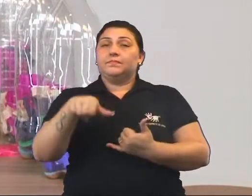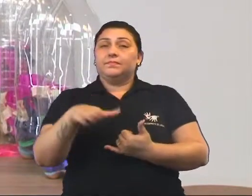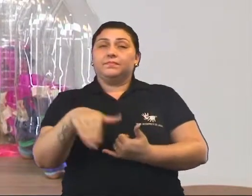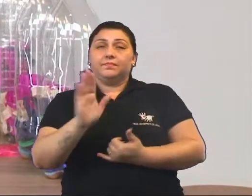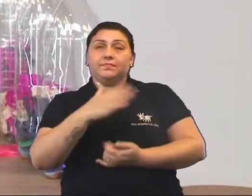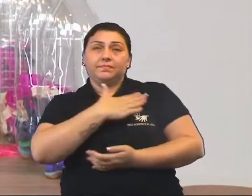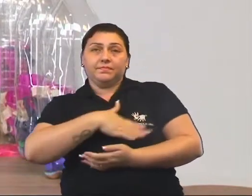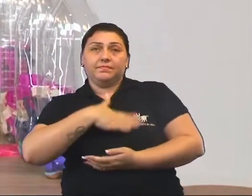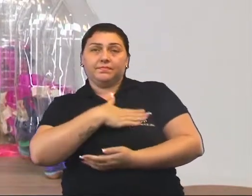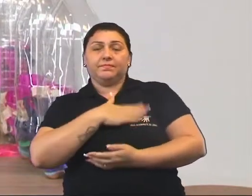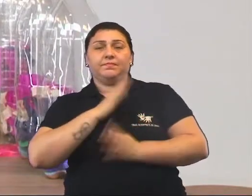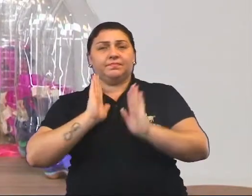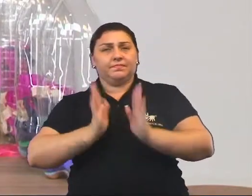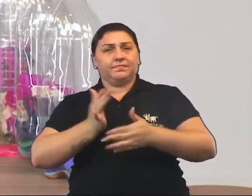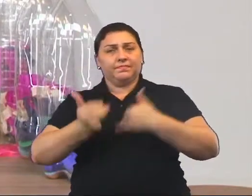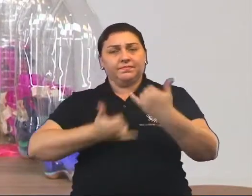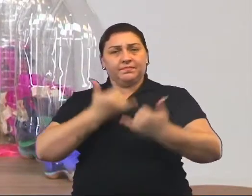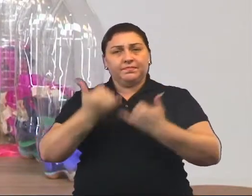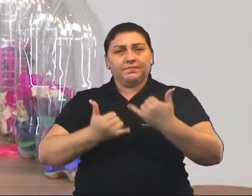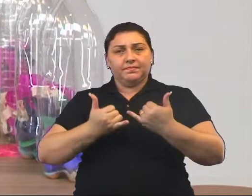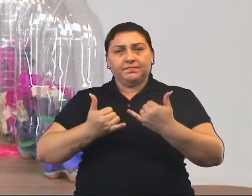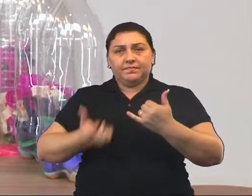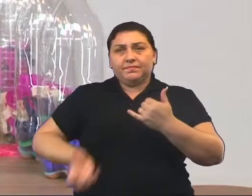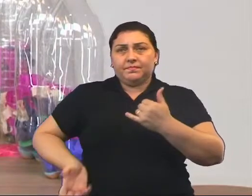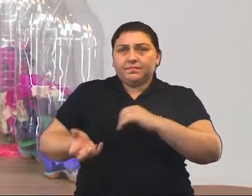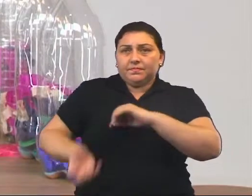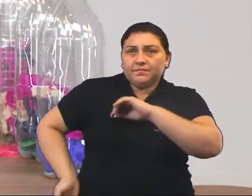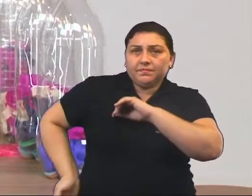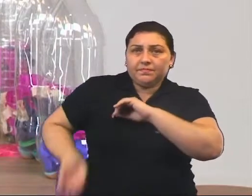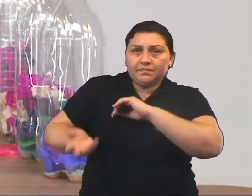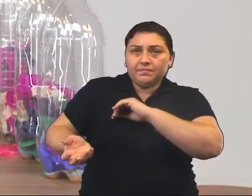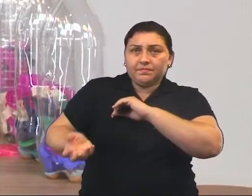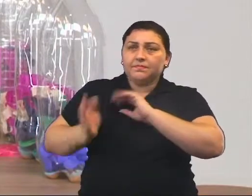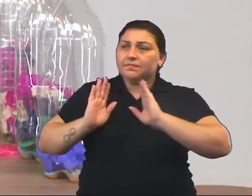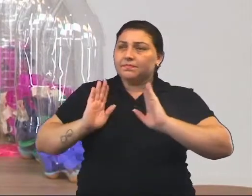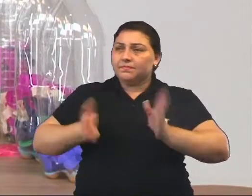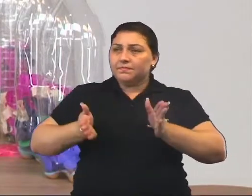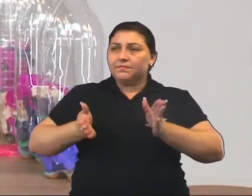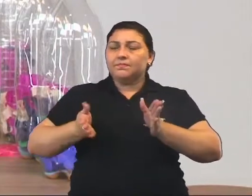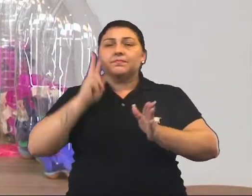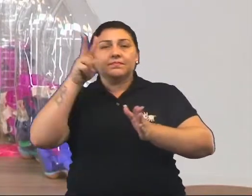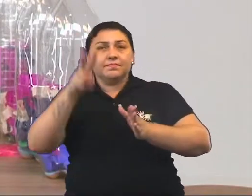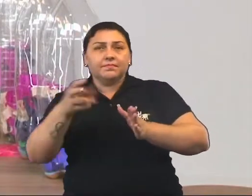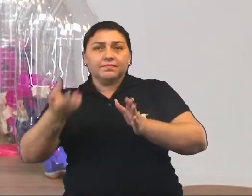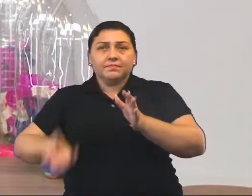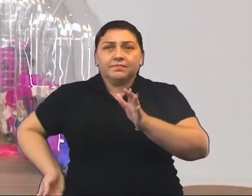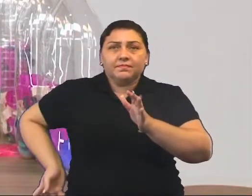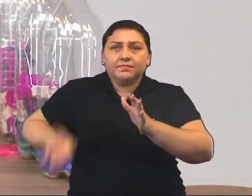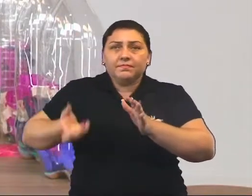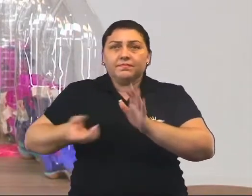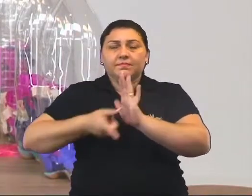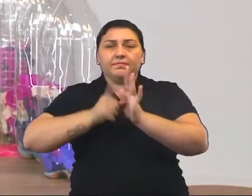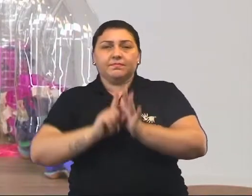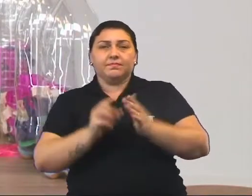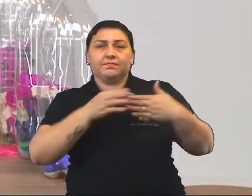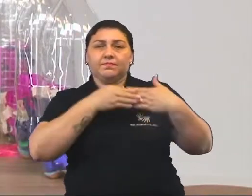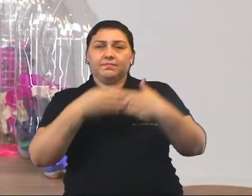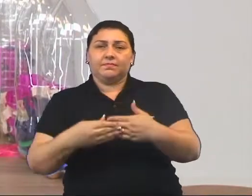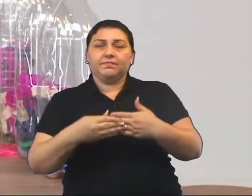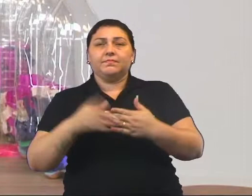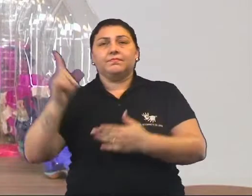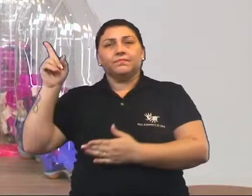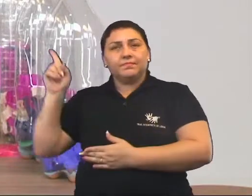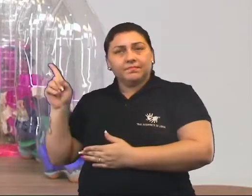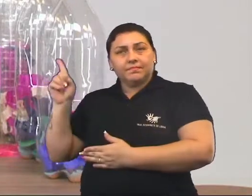favoritas? Alguém já brincou de boliche? Já brincou com boliche? Alguém já viu um boliche antes? Eu trouxe um